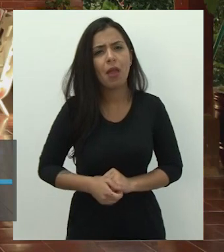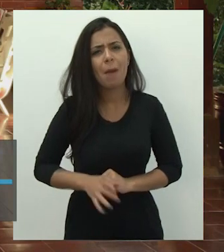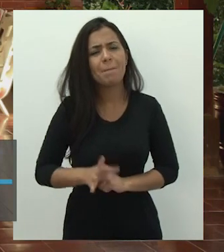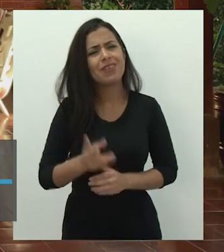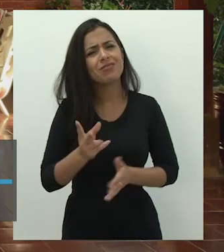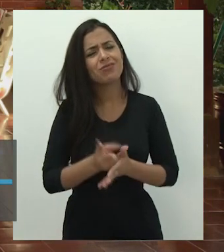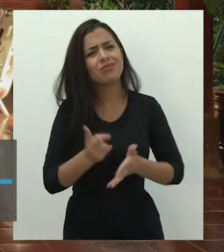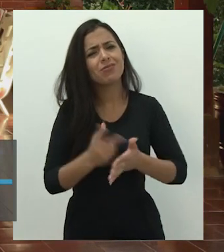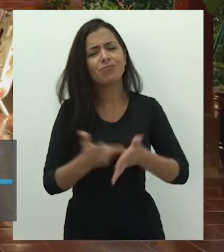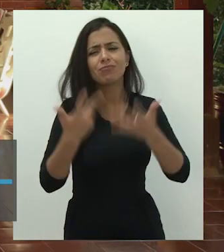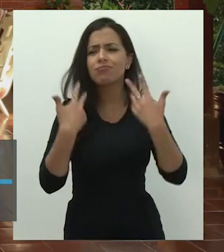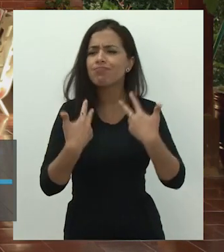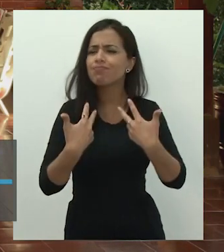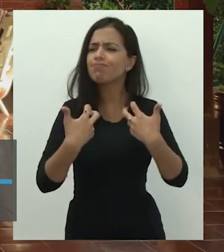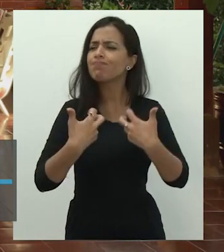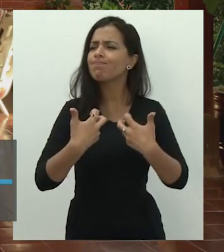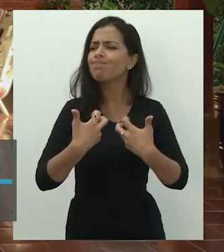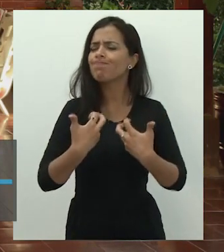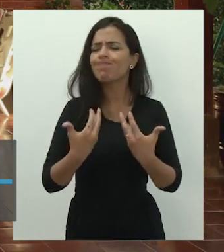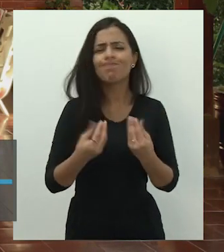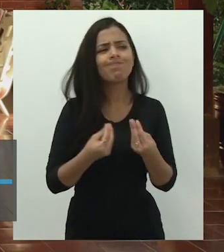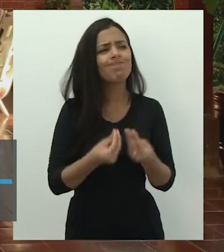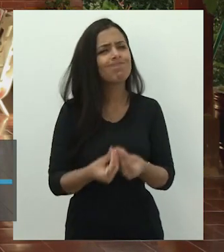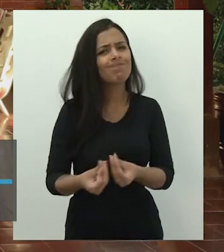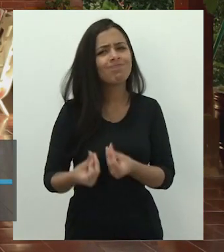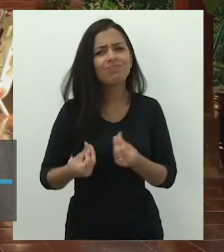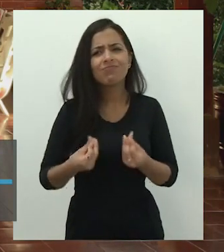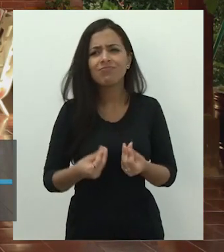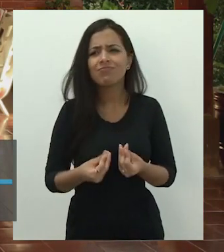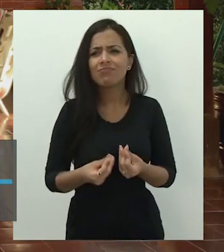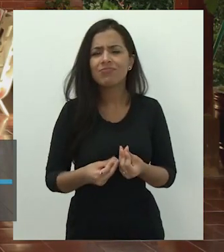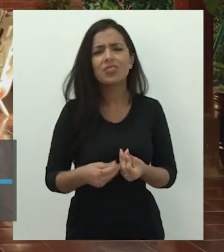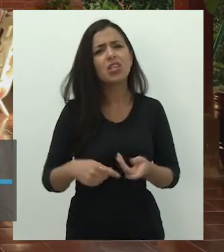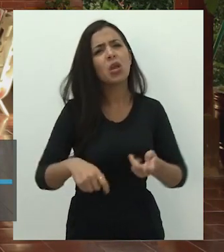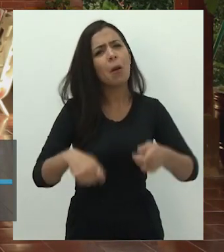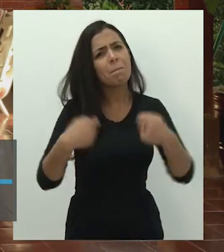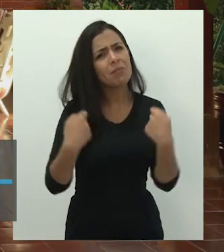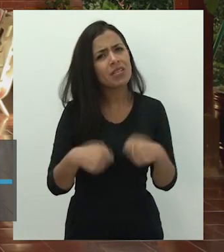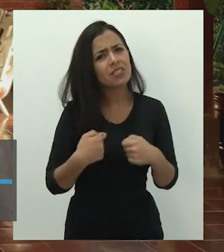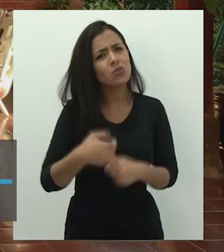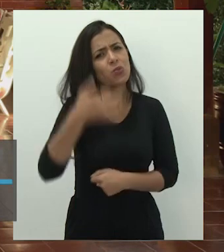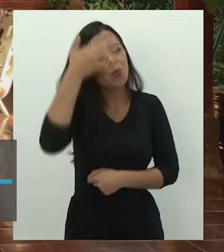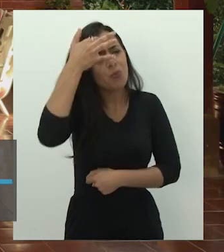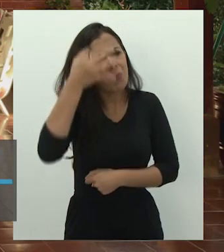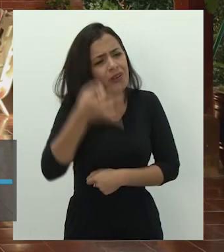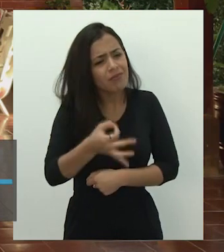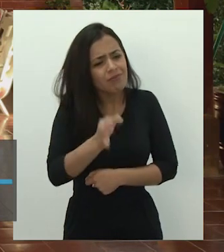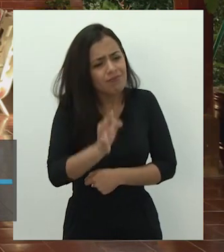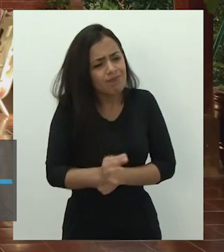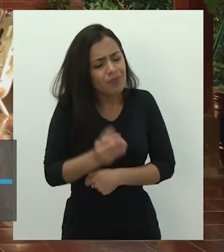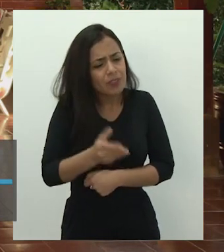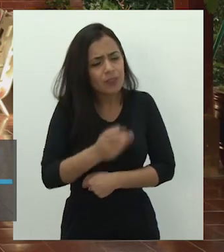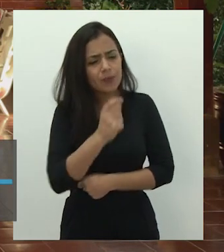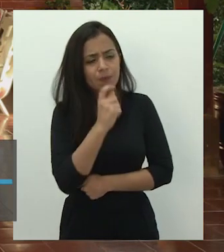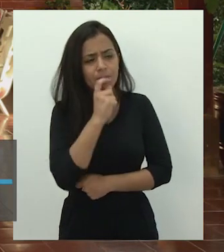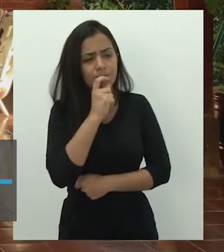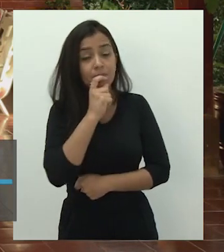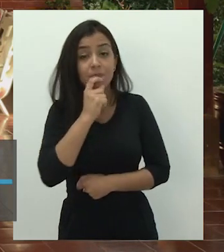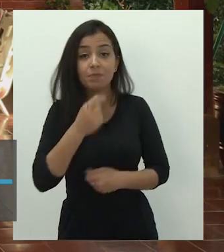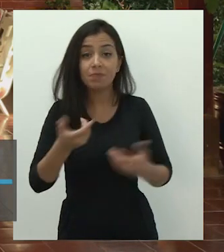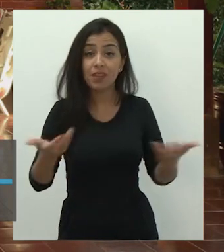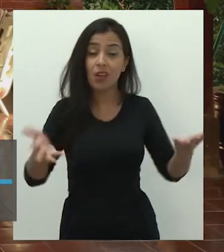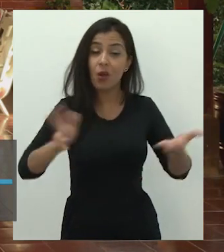mim mesma, não é possível, eu tenho que entender isso. E hoje, aqui estou